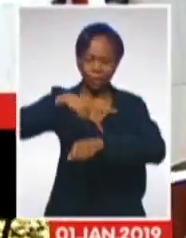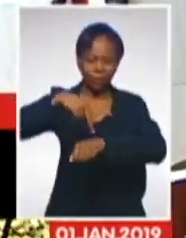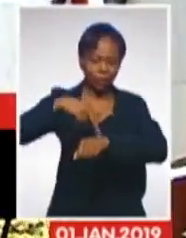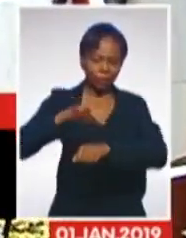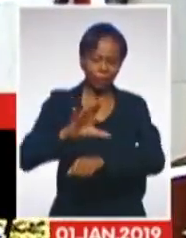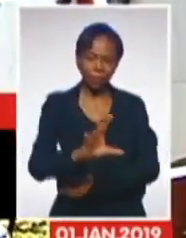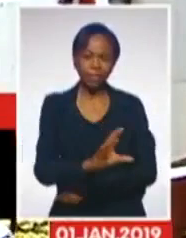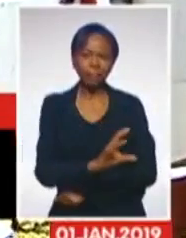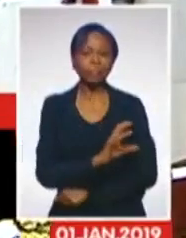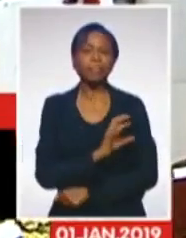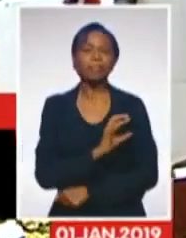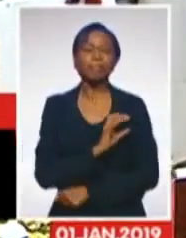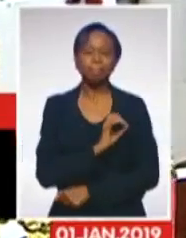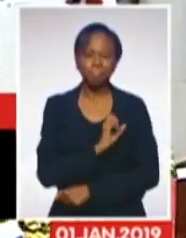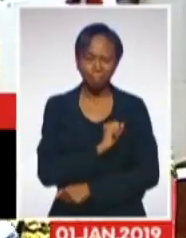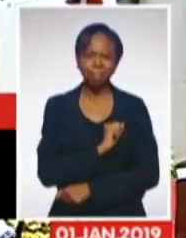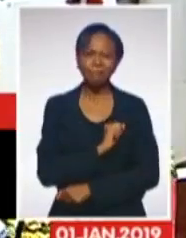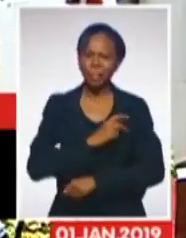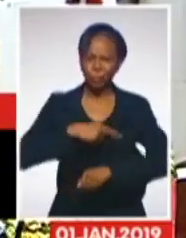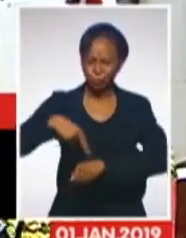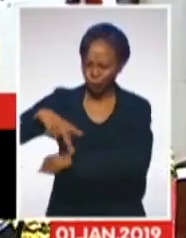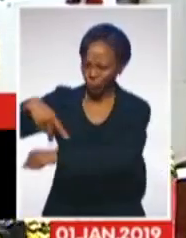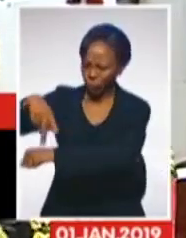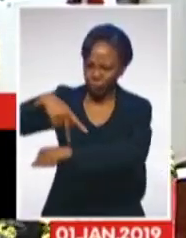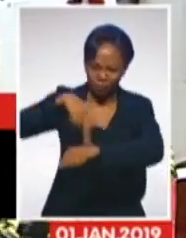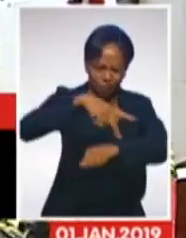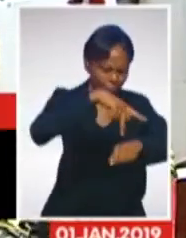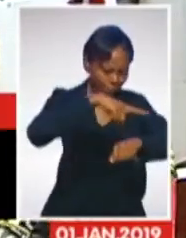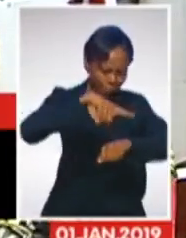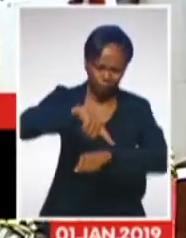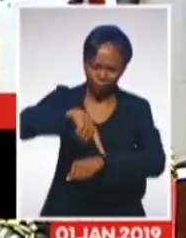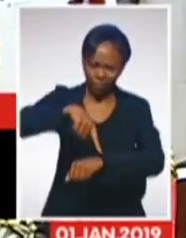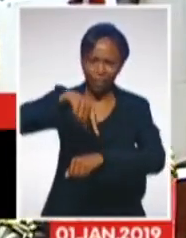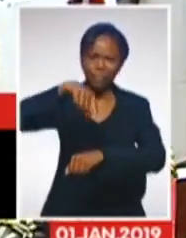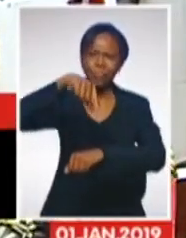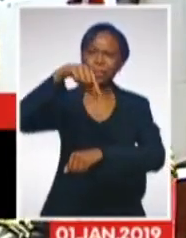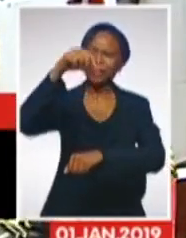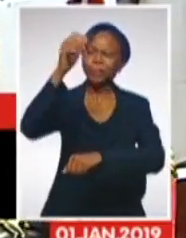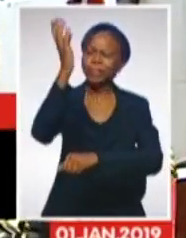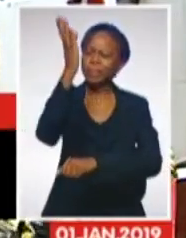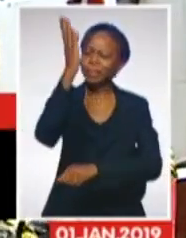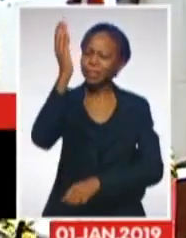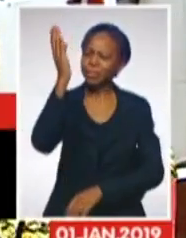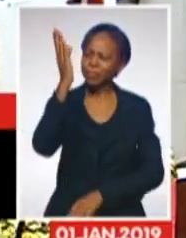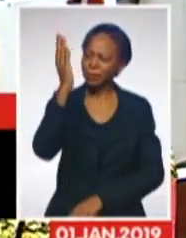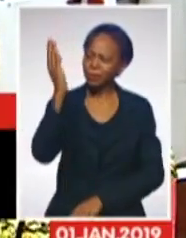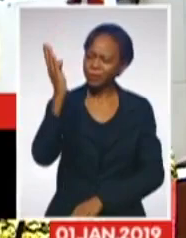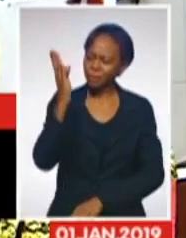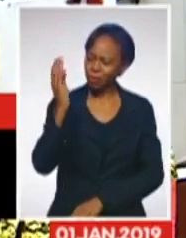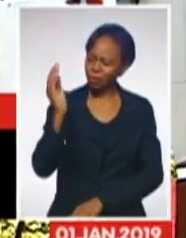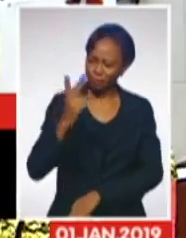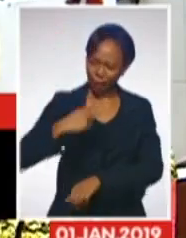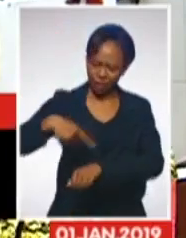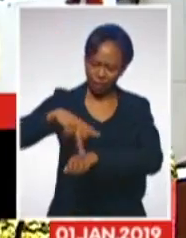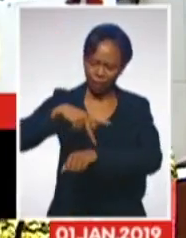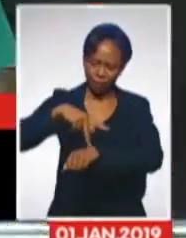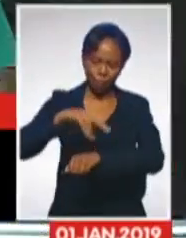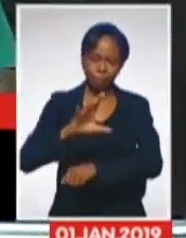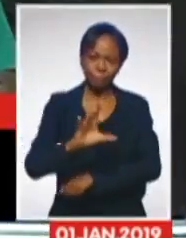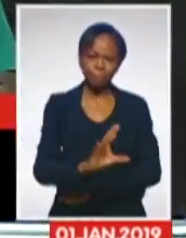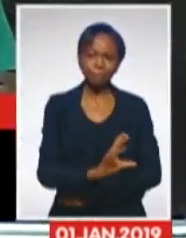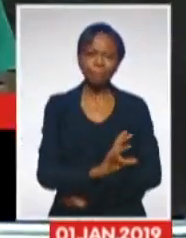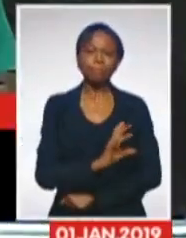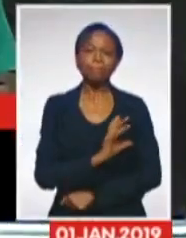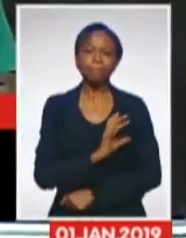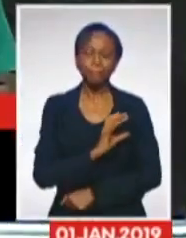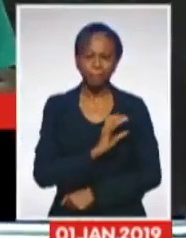terra adorada, entre outras mil, és tu, Brasil, ó pátria